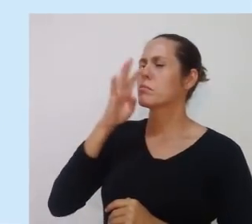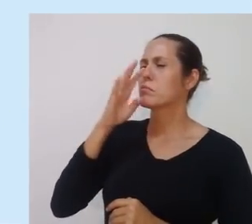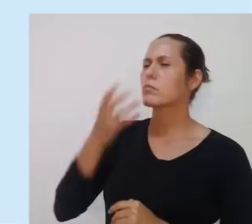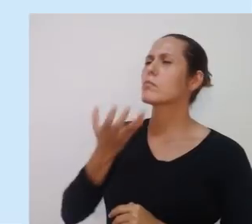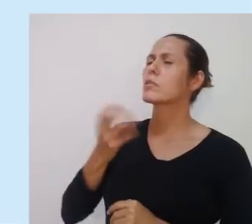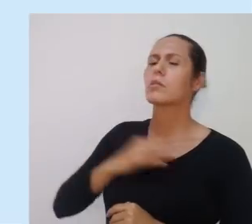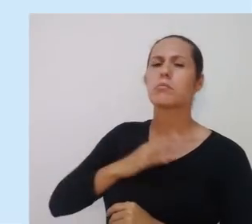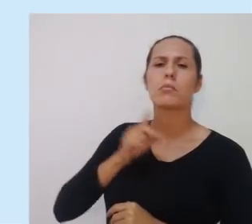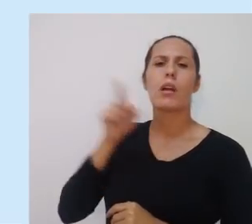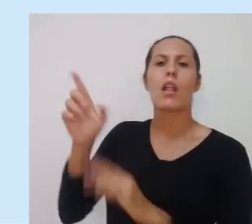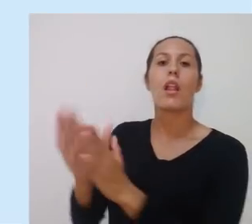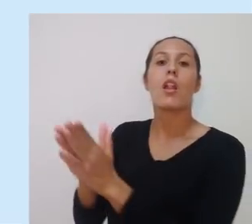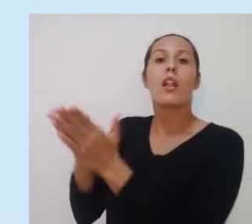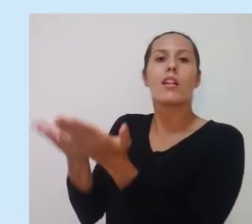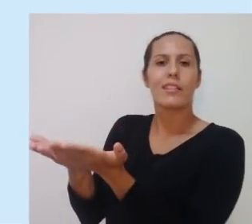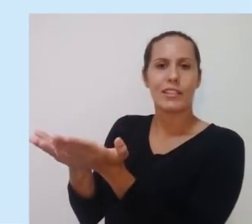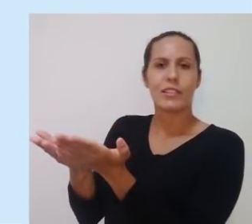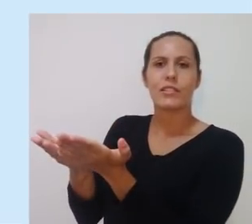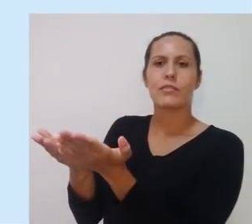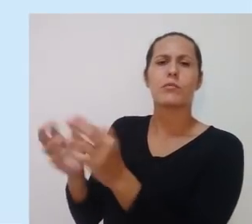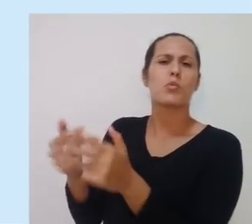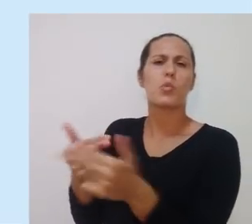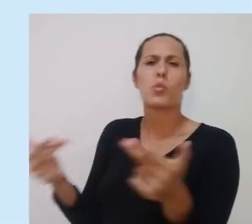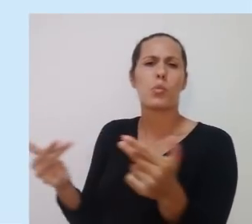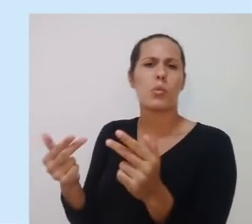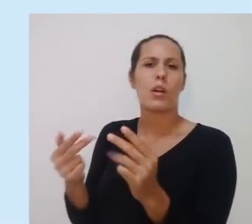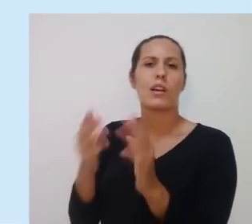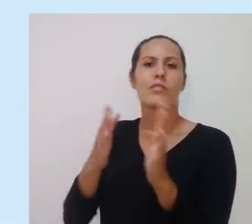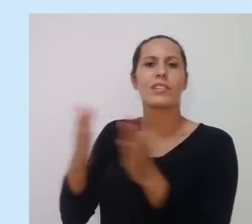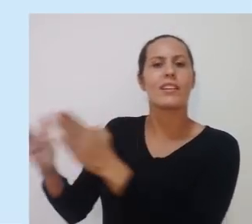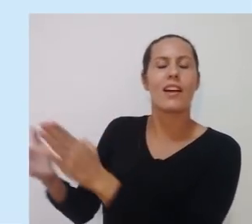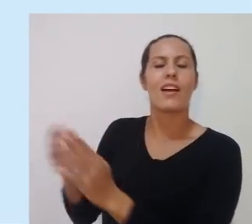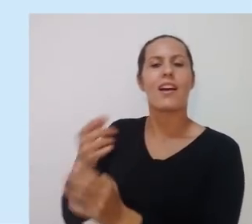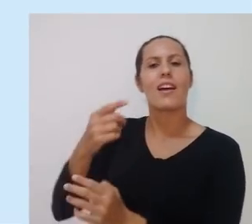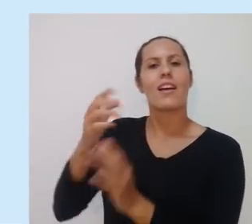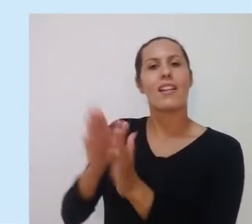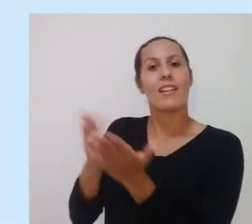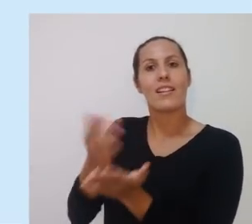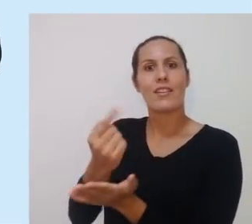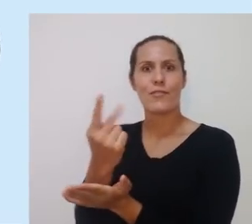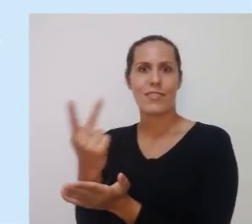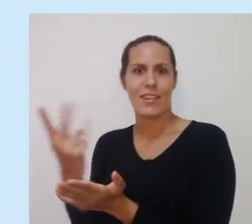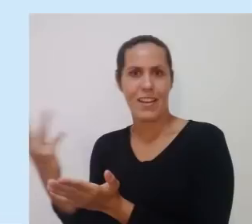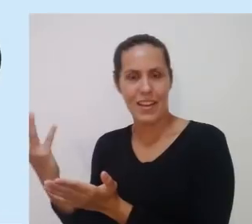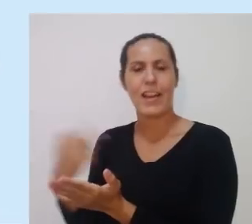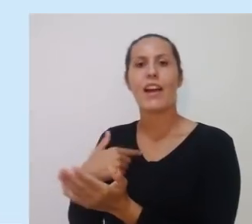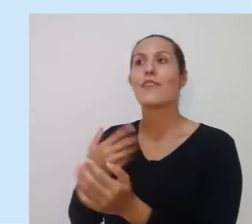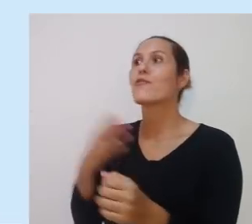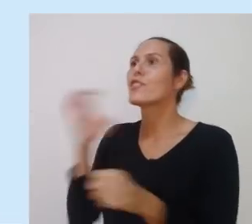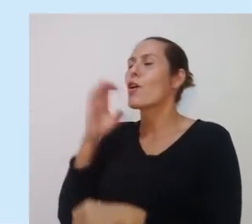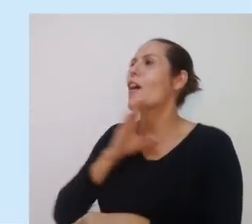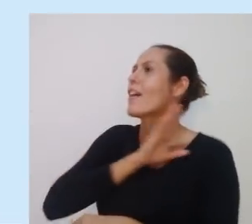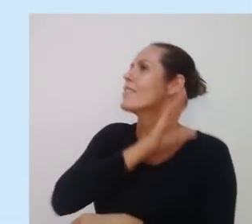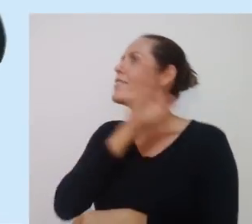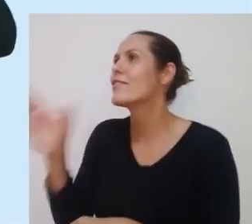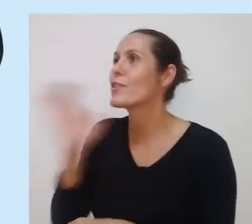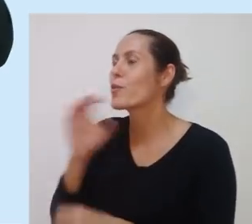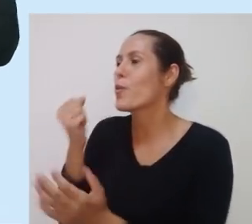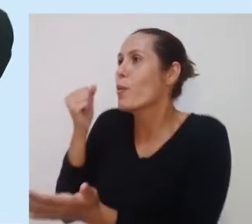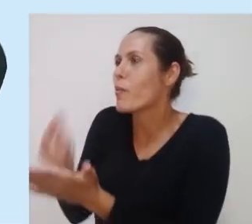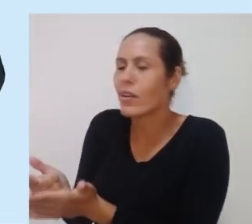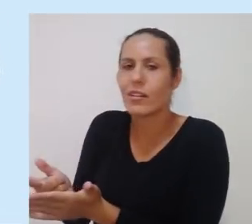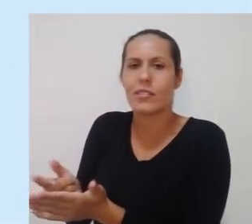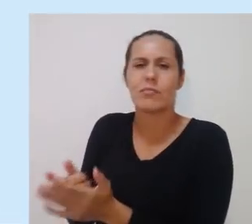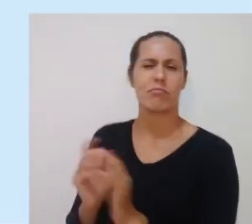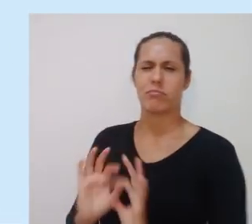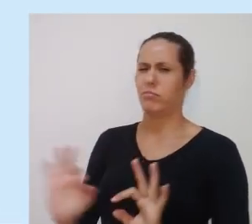você gosta, você admira aquele autor, lança um livro, às vezes é uma trilogia, né? Sai o primeiro, sai o segundo, você